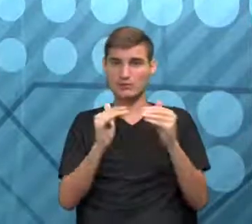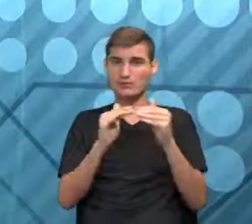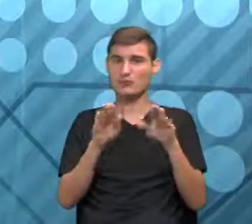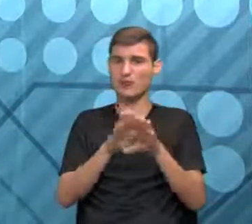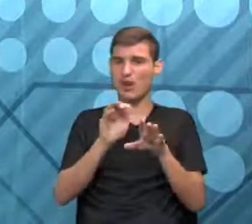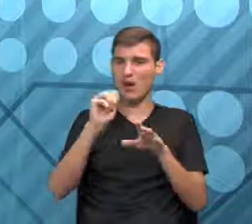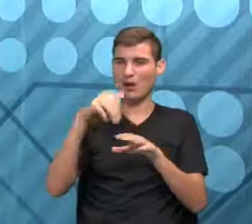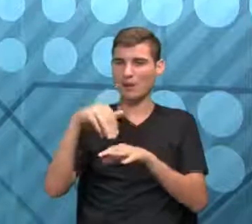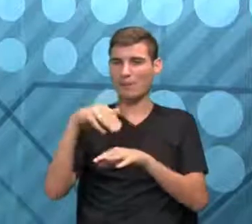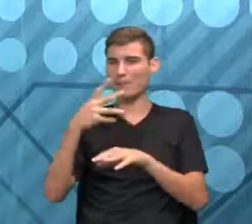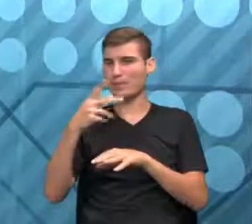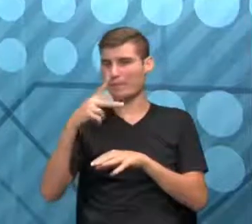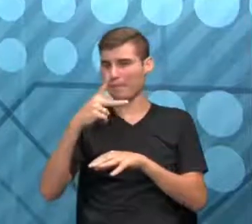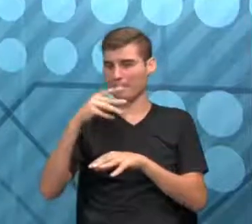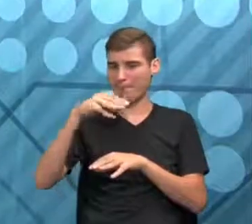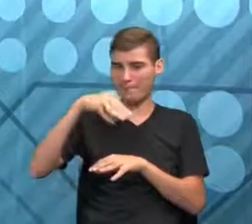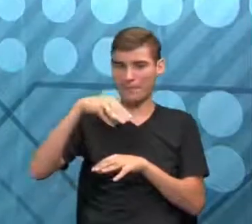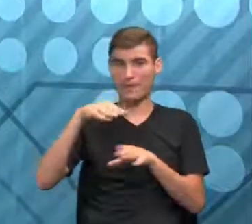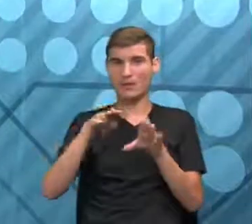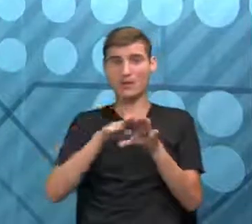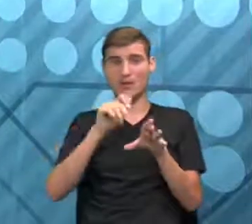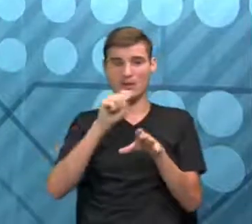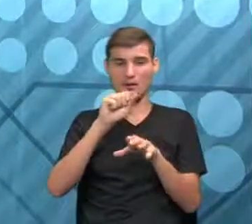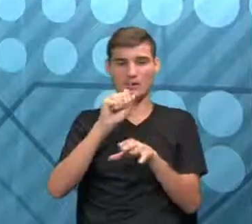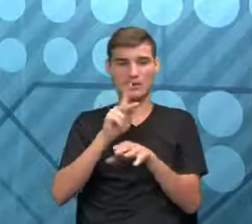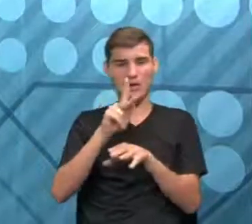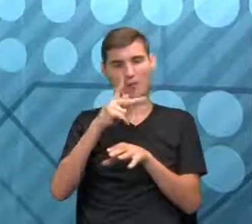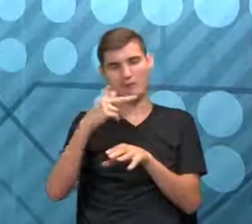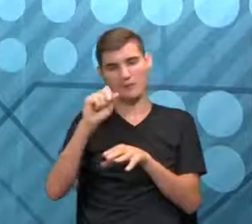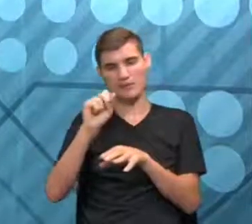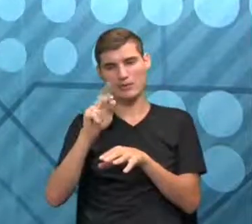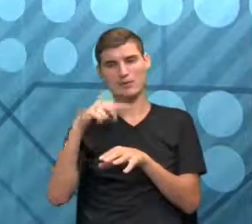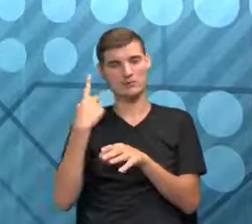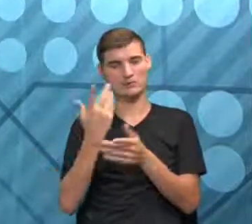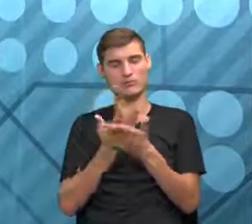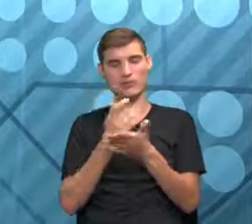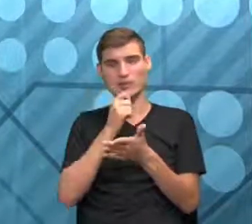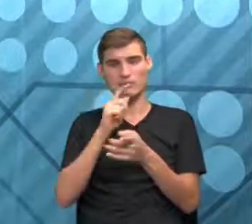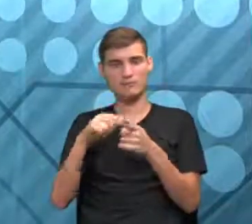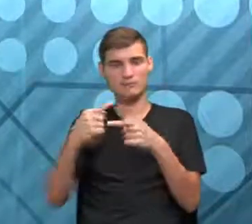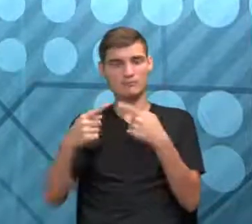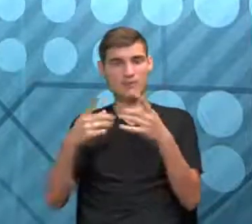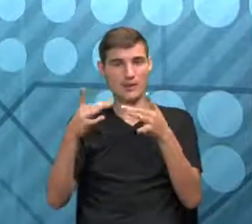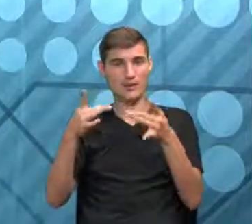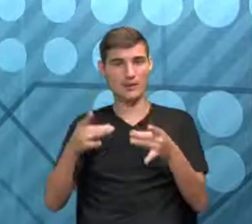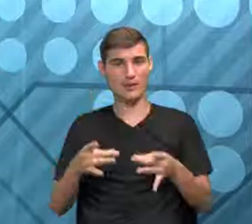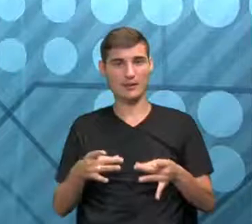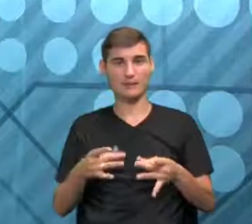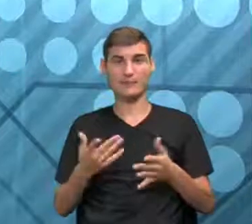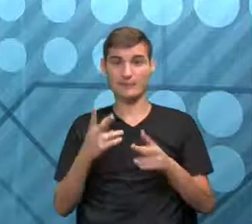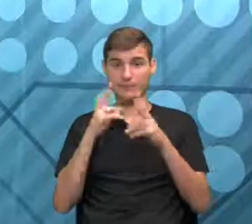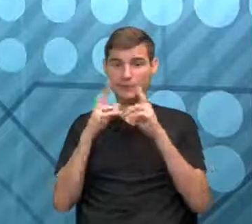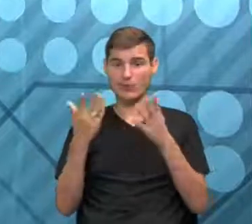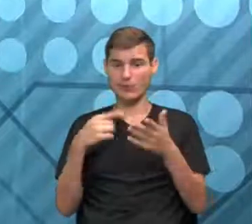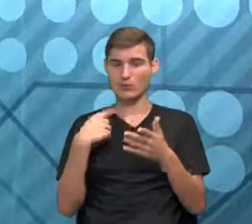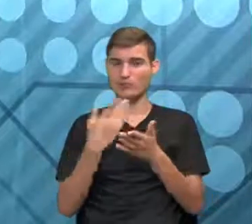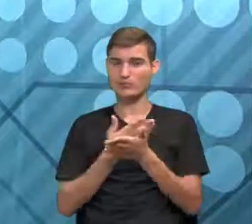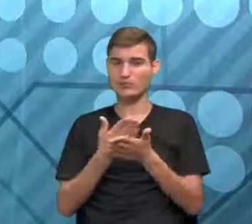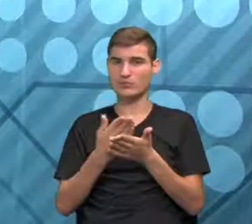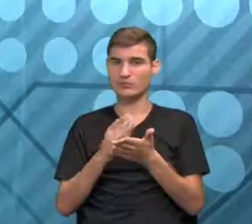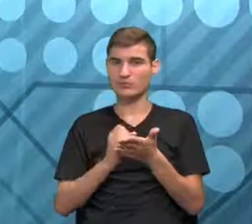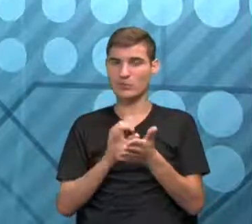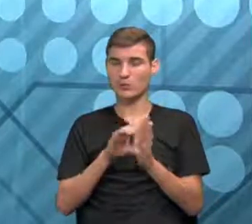AM, PM, por exemplo, digitais, ASK, PSK, que a gente vai estudar cada uma delas com mais detalhes. Então, vamos agora para o nosso